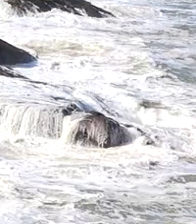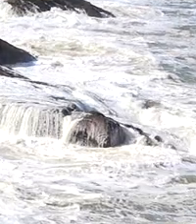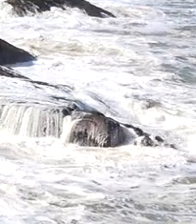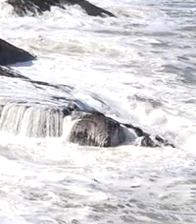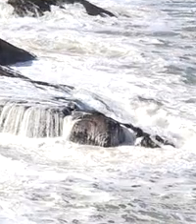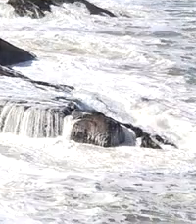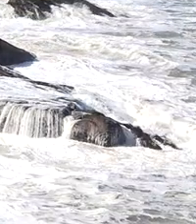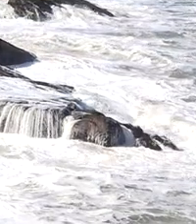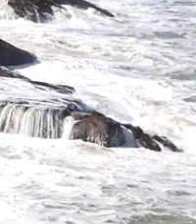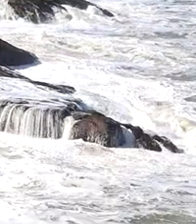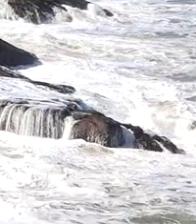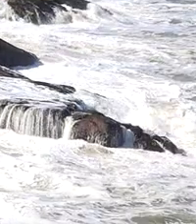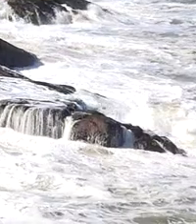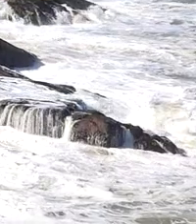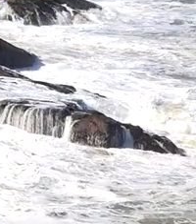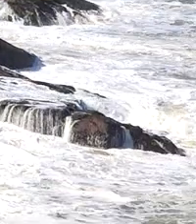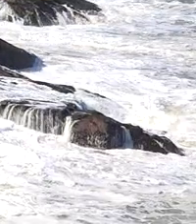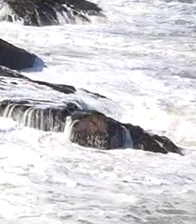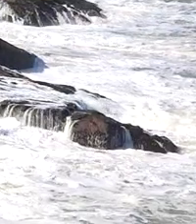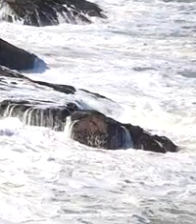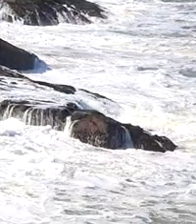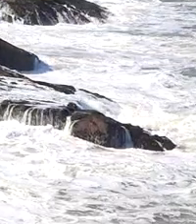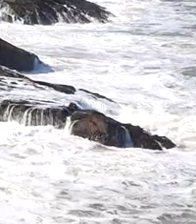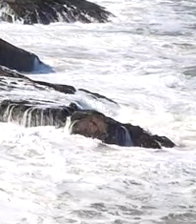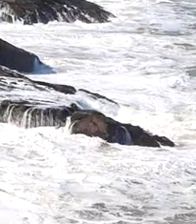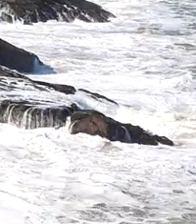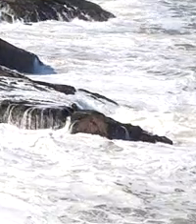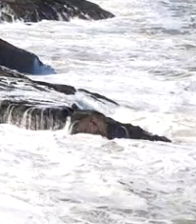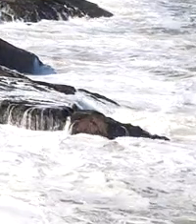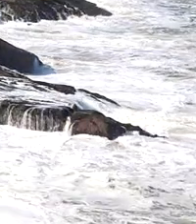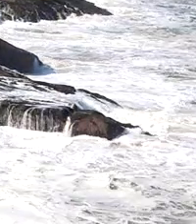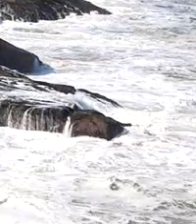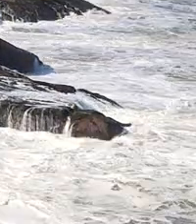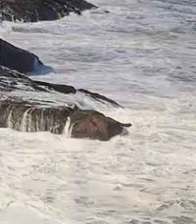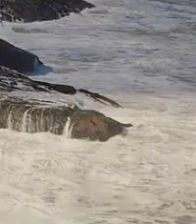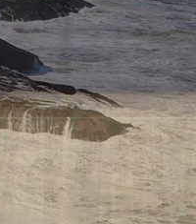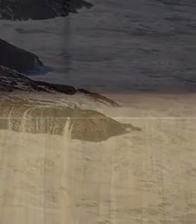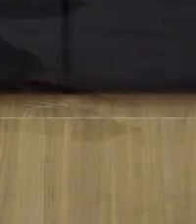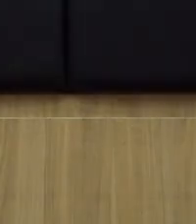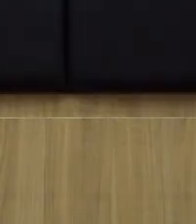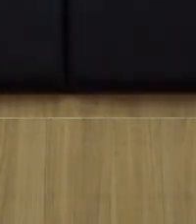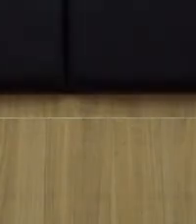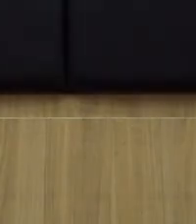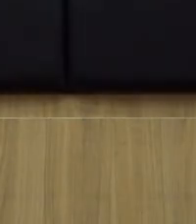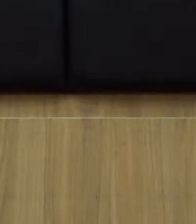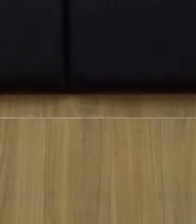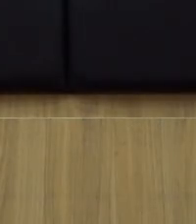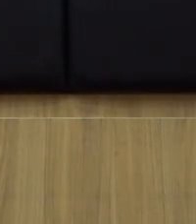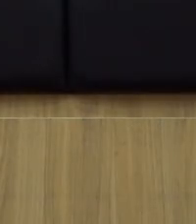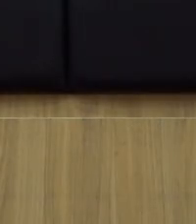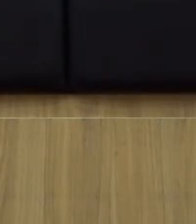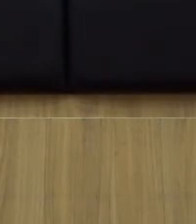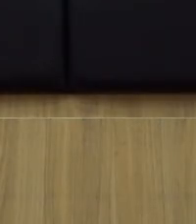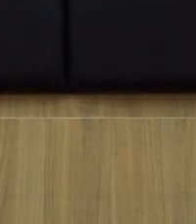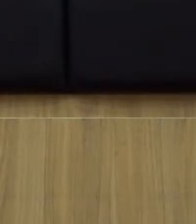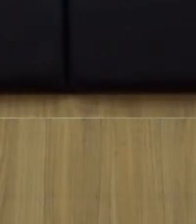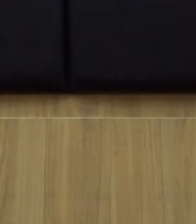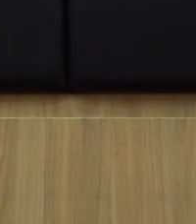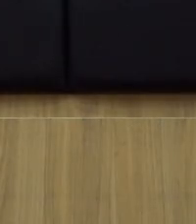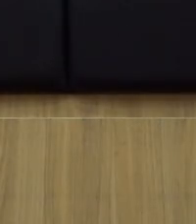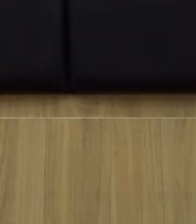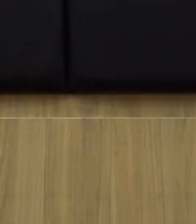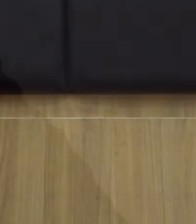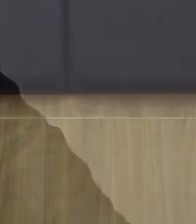a possibilidade de criação da reserva extrativista Marinha do cabo de Santa Marta foi tema de debate na sessão desta terça-feira